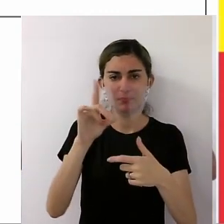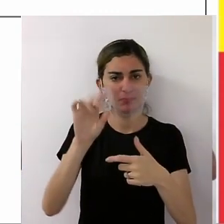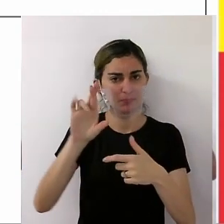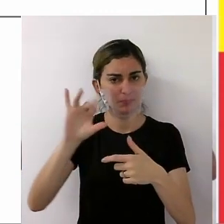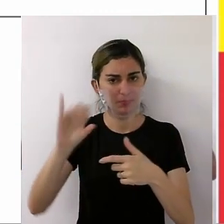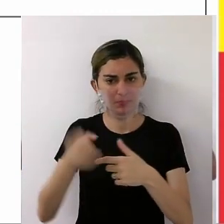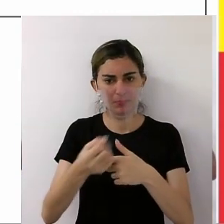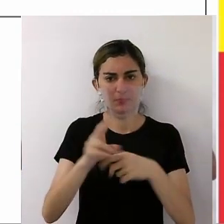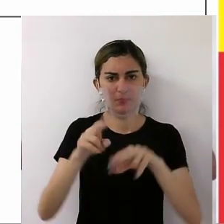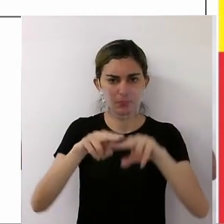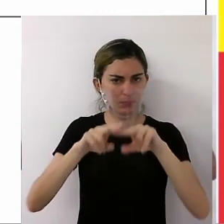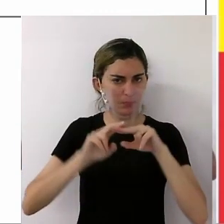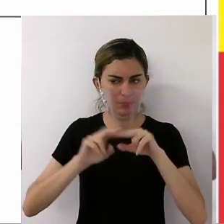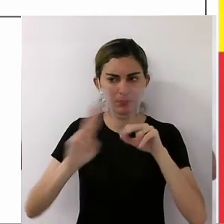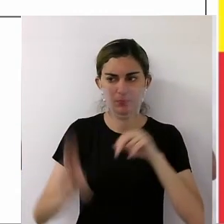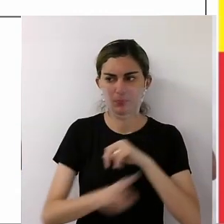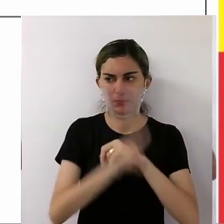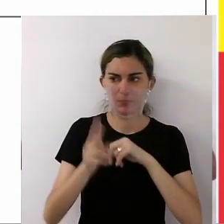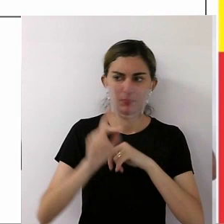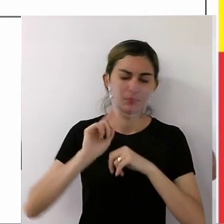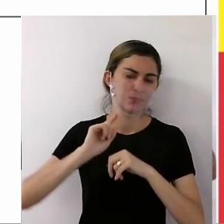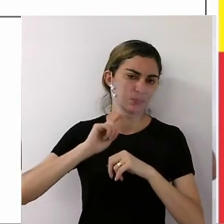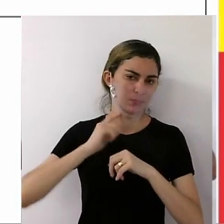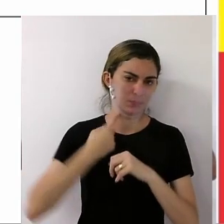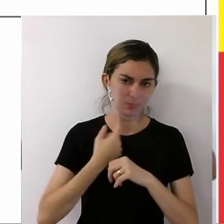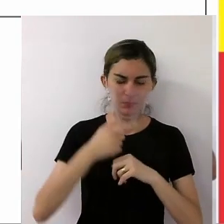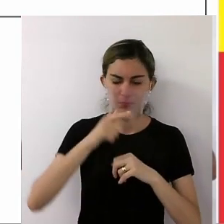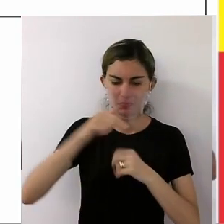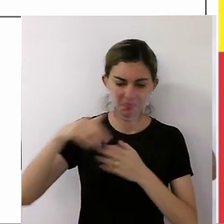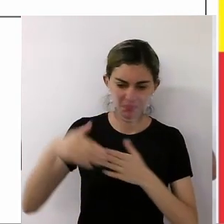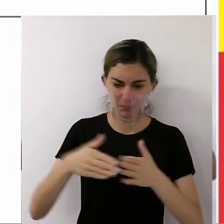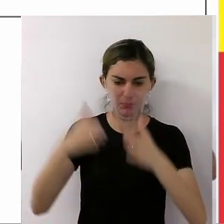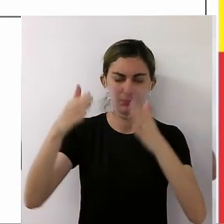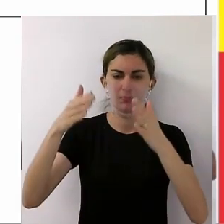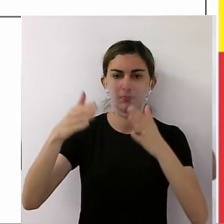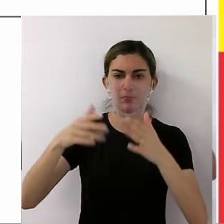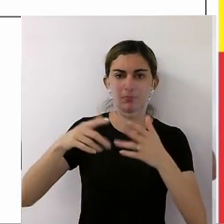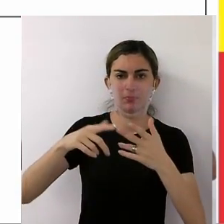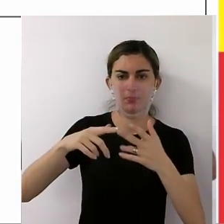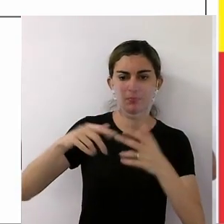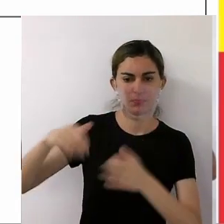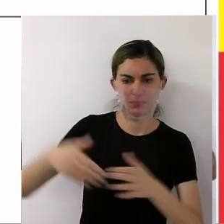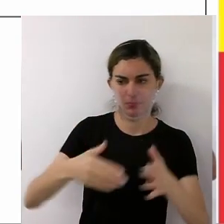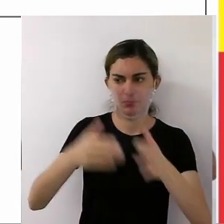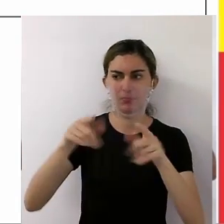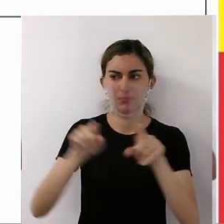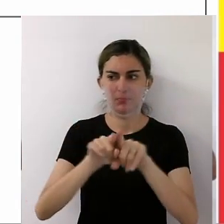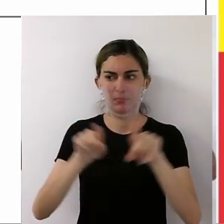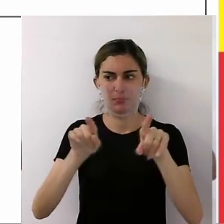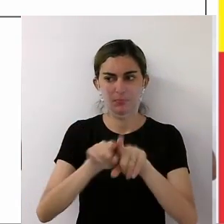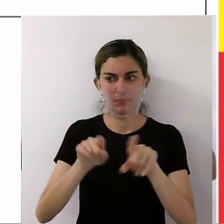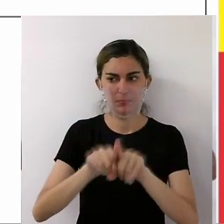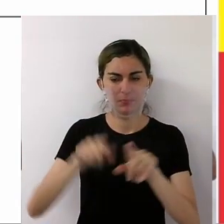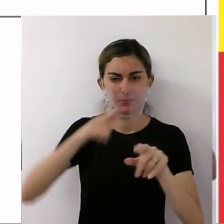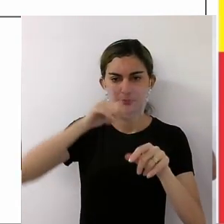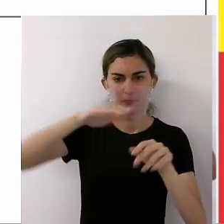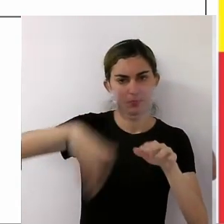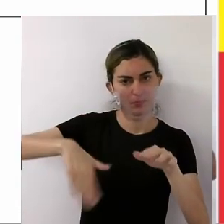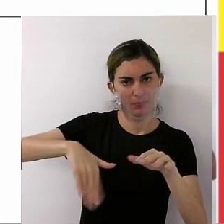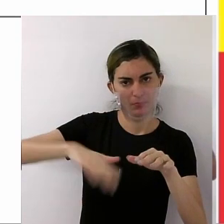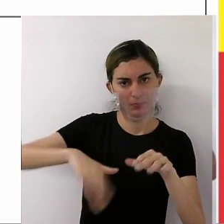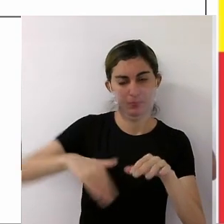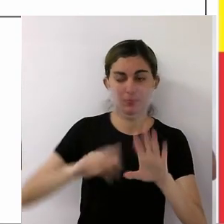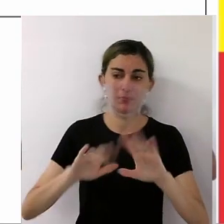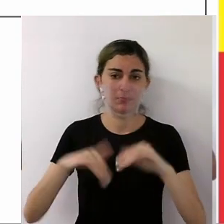hídricos, resultando na poluição de lagos, rios, córregos e também dos mares,